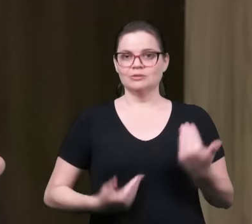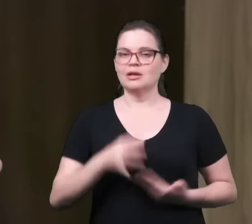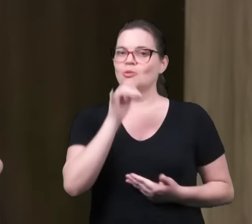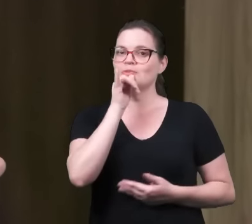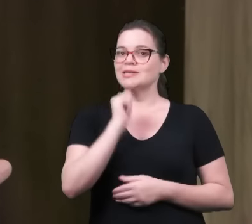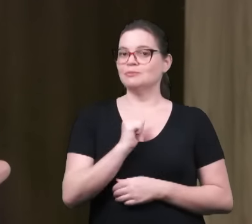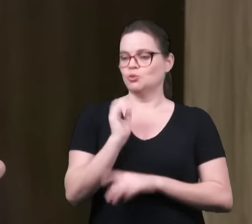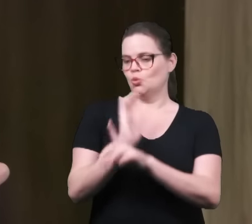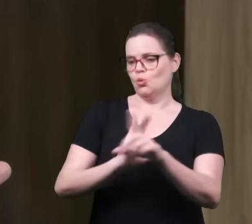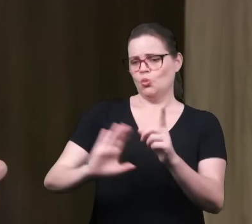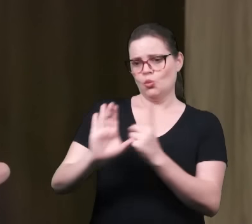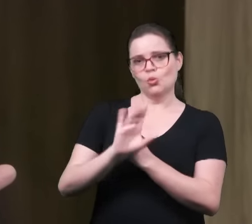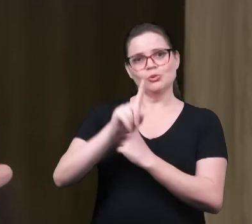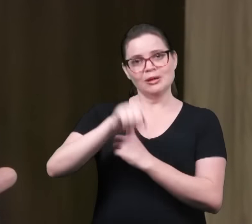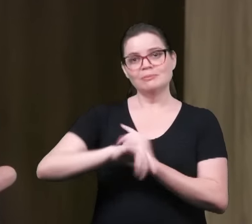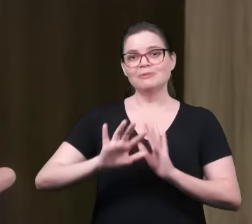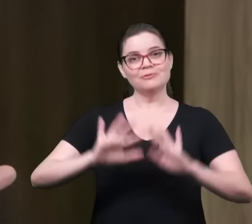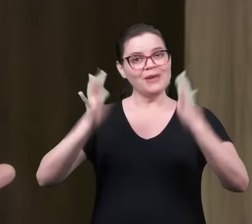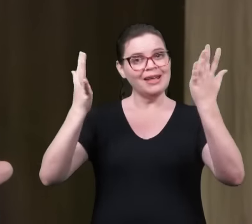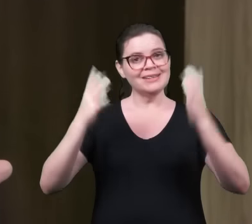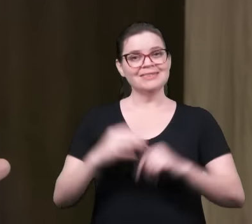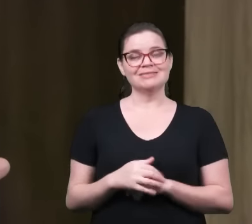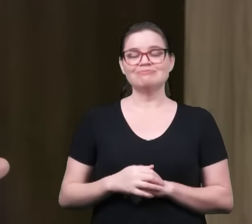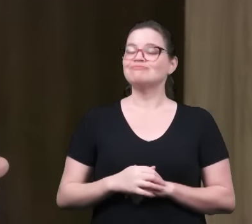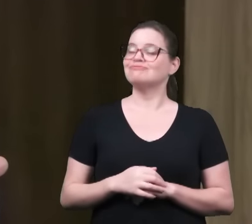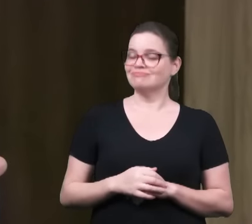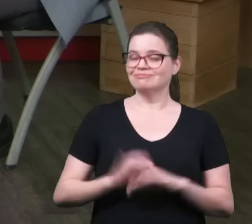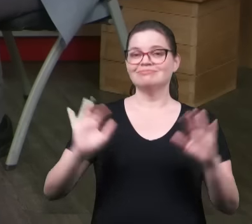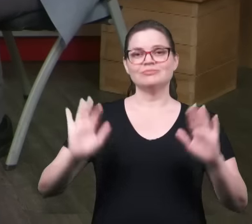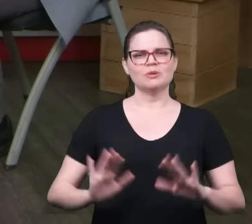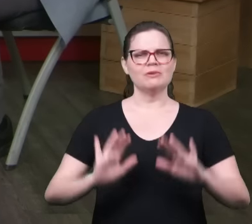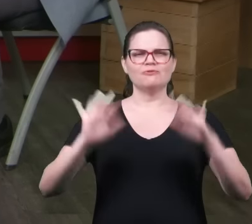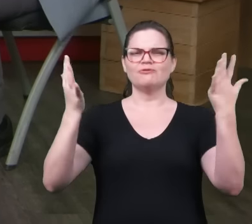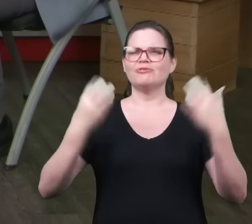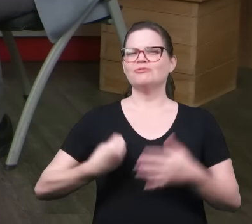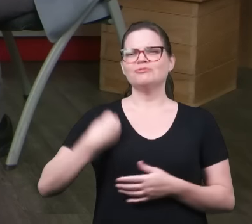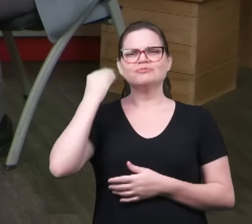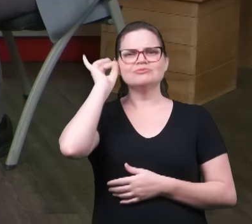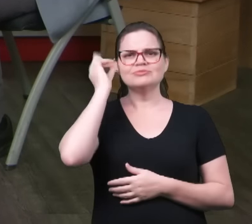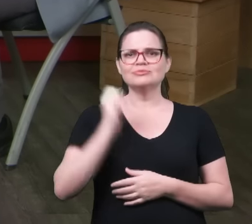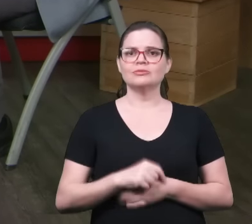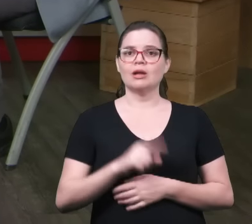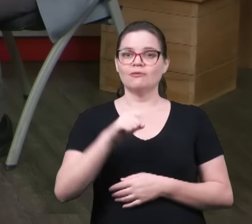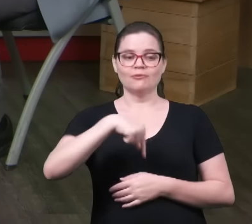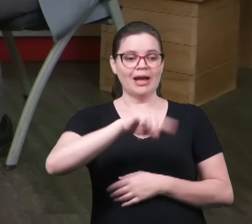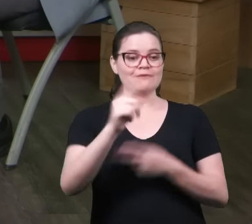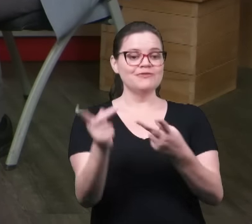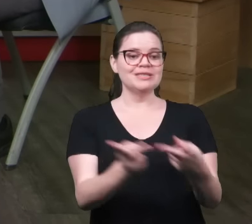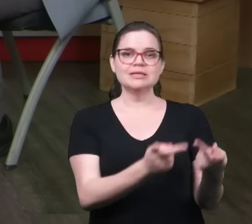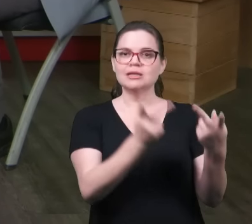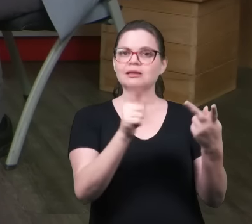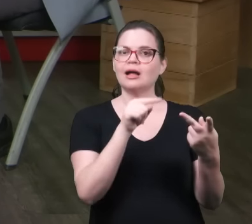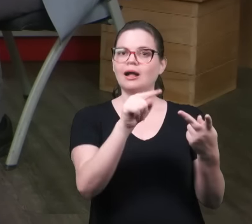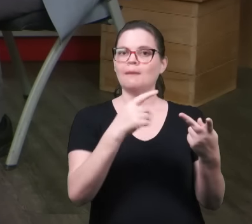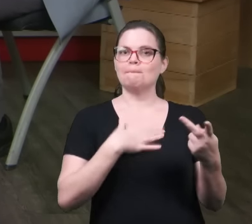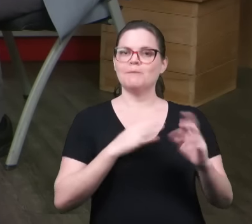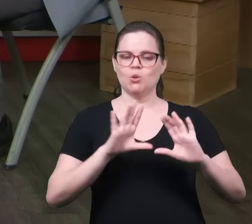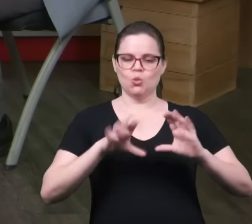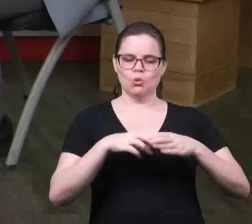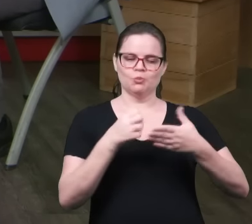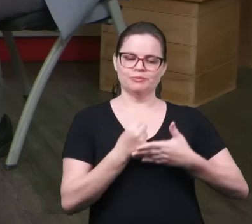cultos. Os nossos cultos são um momento de festa. Verdadeira festa. Não é? Vai fazer uma visita. O meu grupo